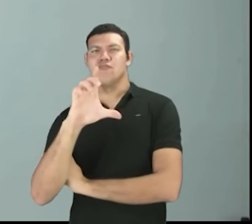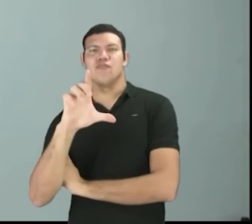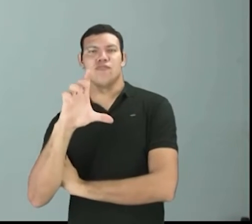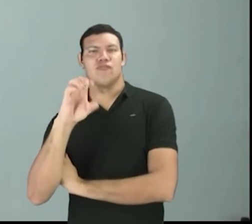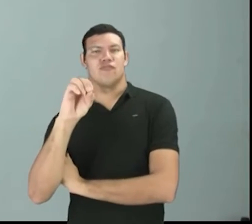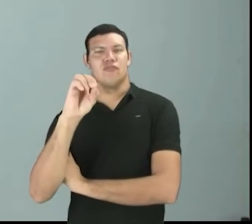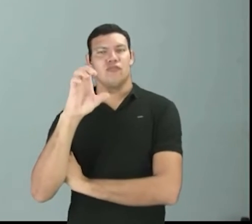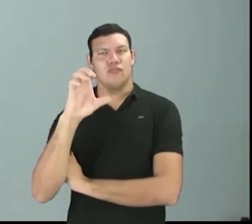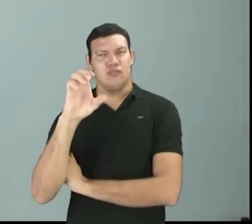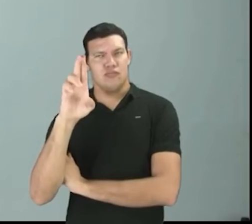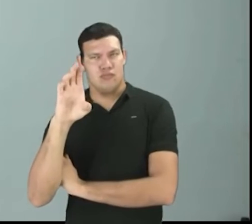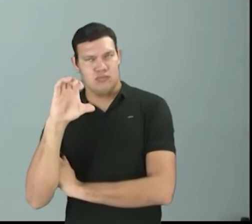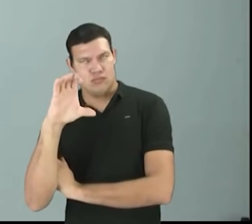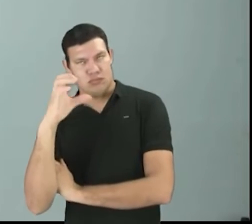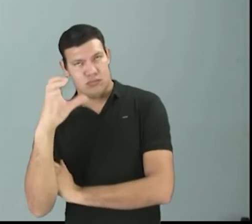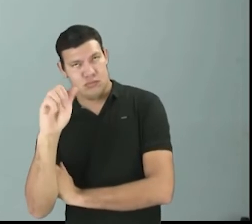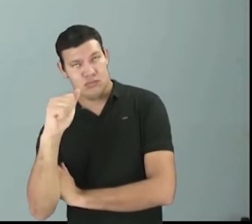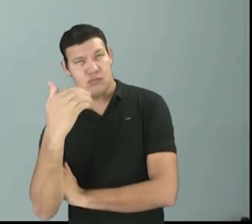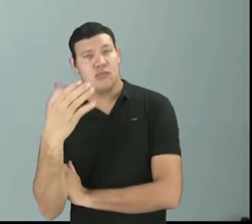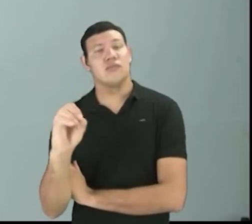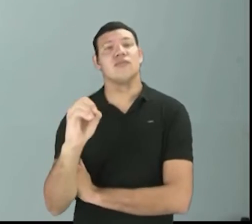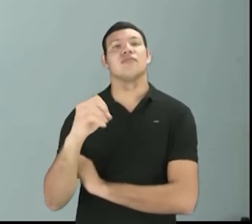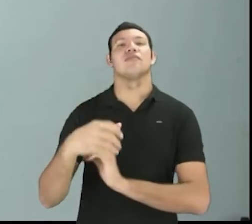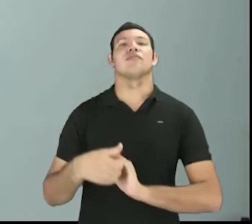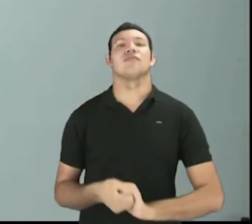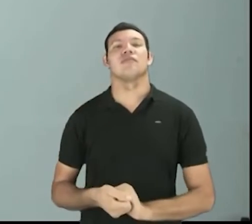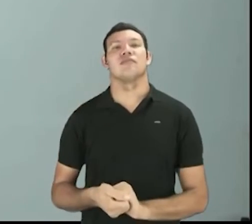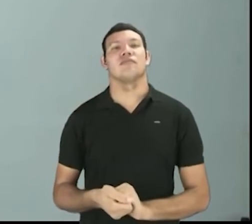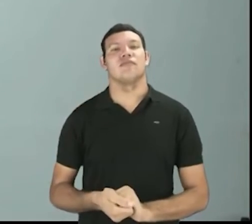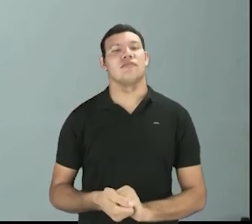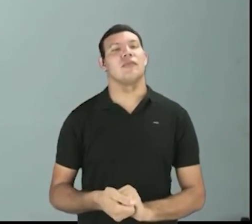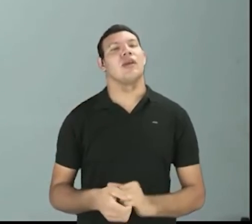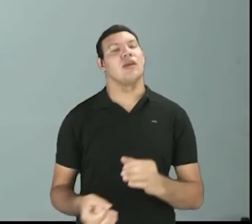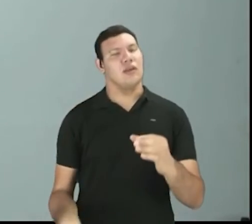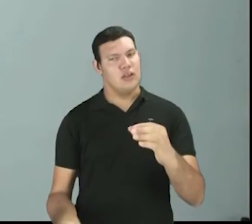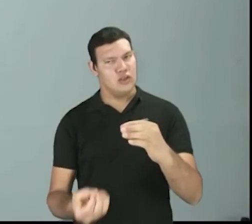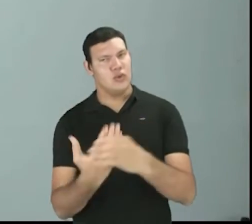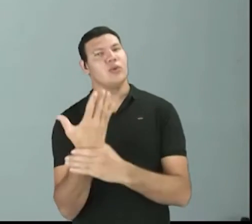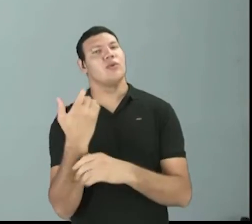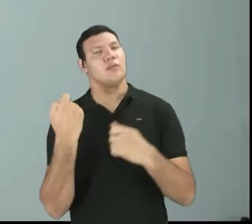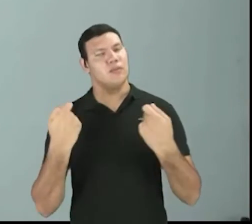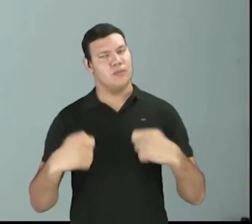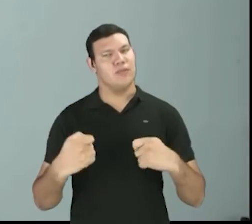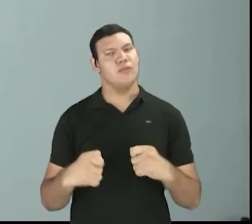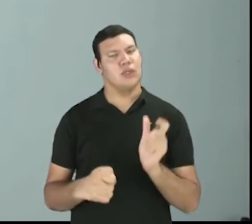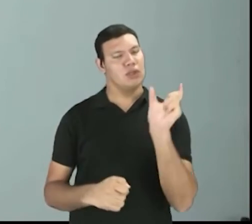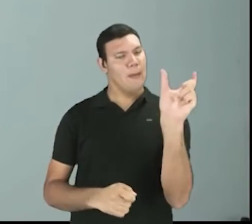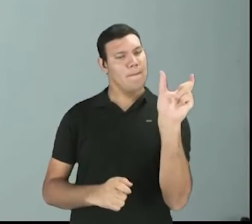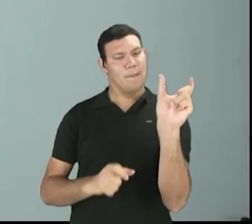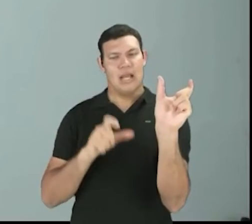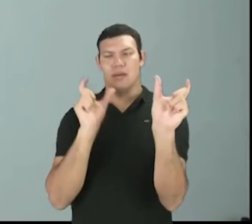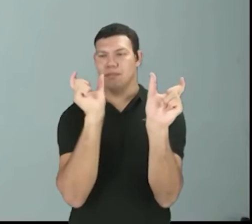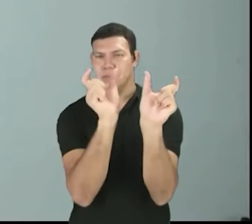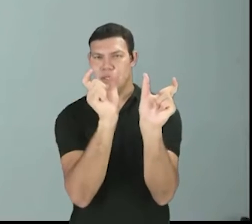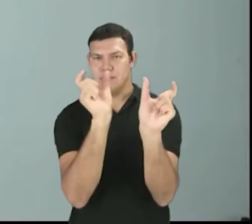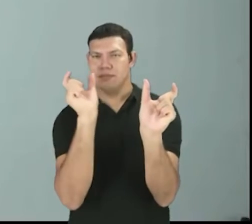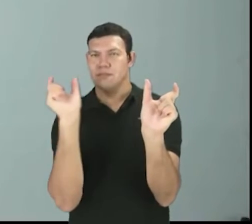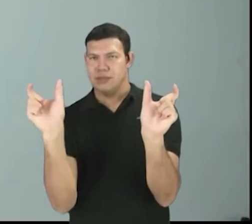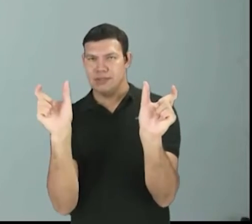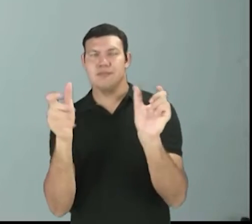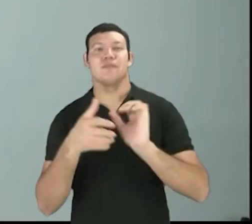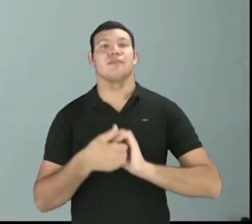ser classificada como locução. Para elas assim existir, tem que ser de 2 ou mais palavras,